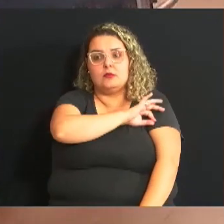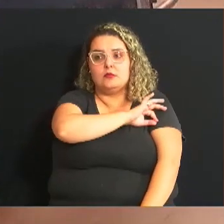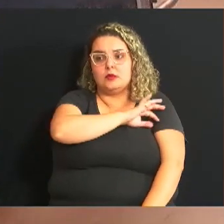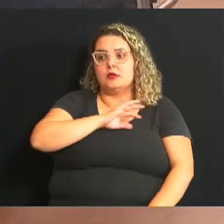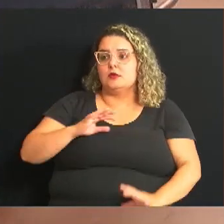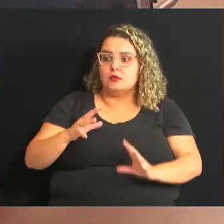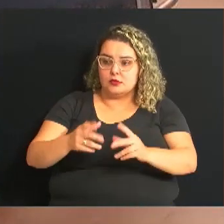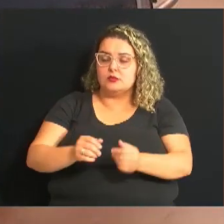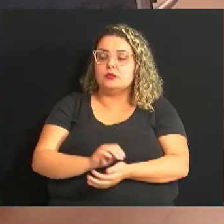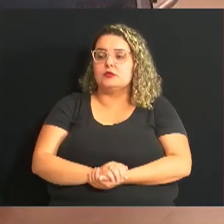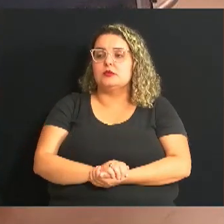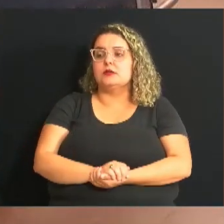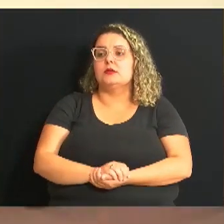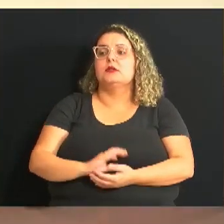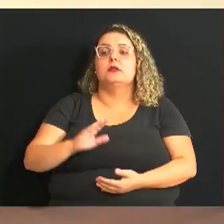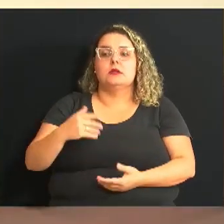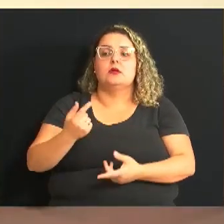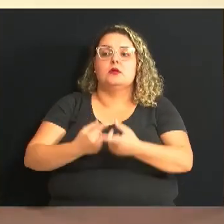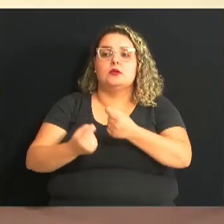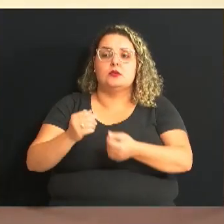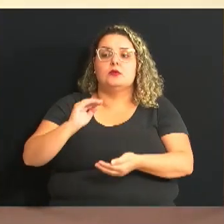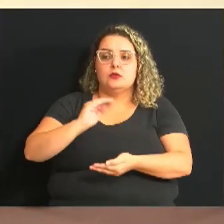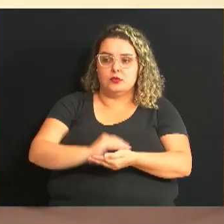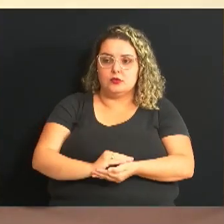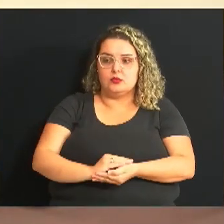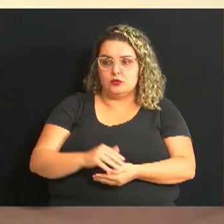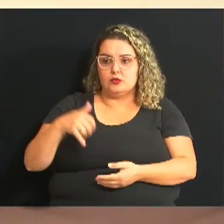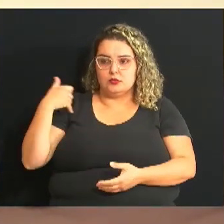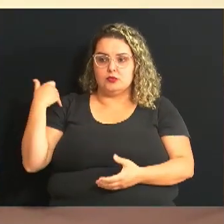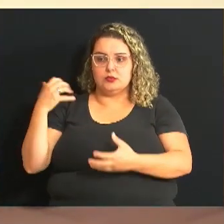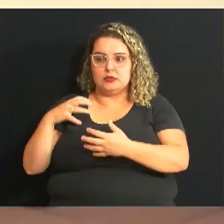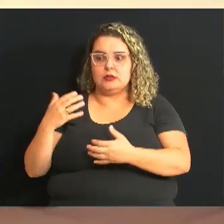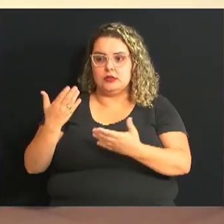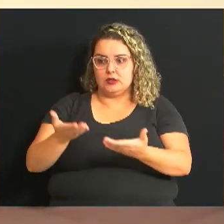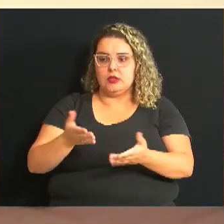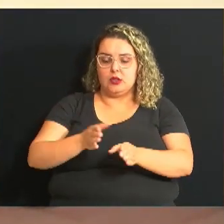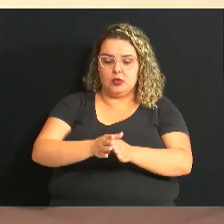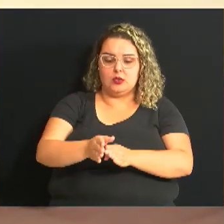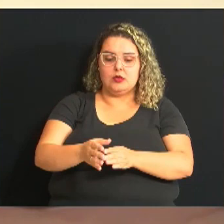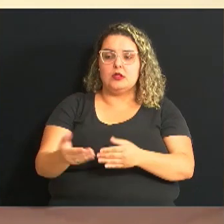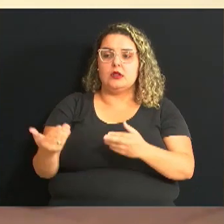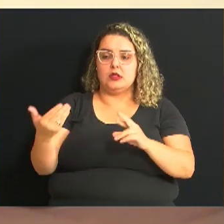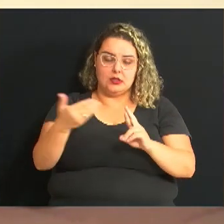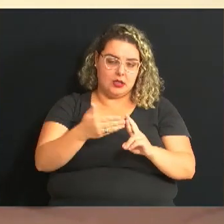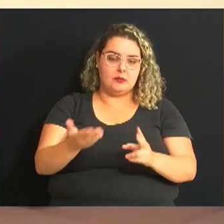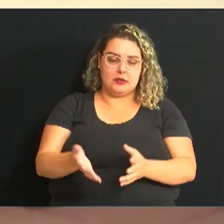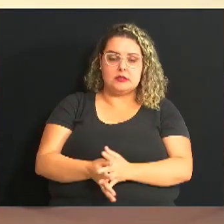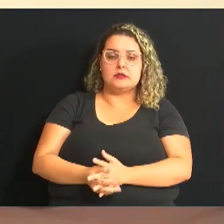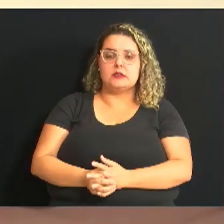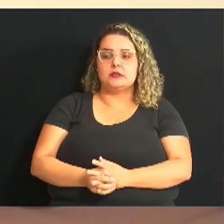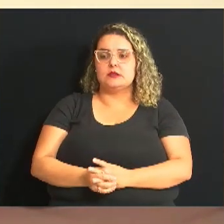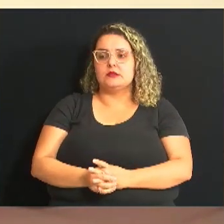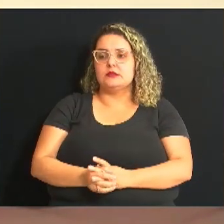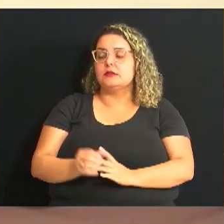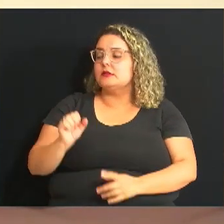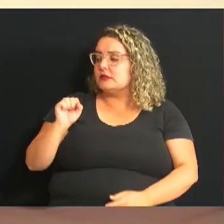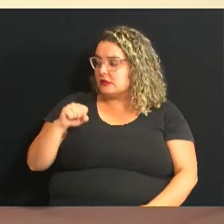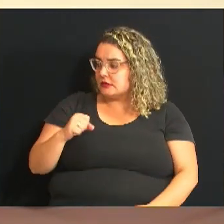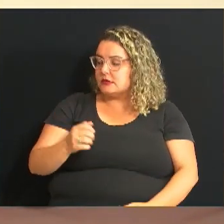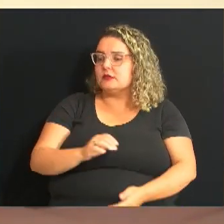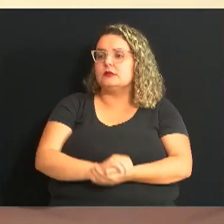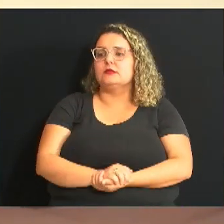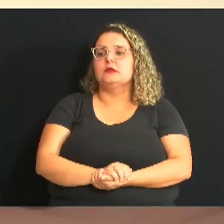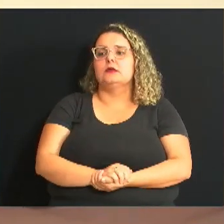esse dinheiro quando chega, por exemplo, no caso do idoso, que é o Conselho que você representa, ele vai, é uma